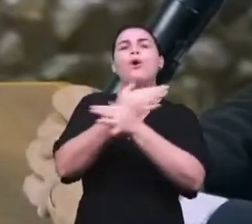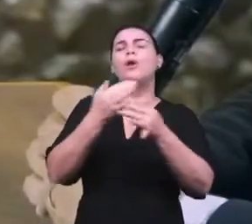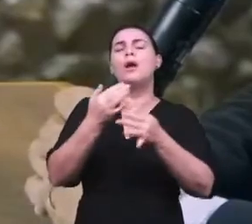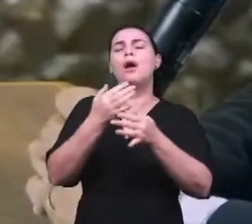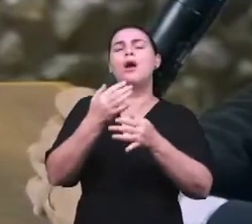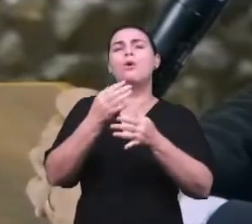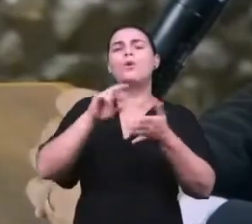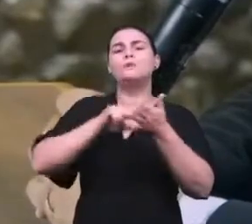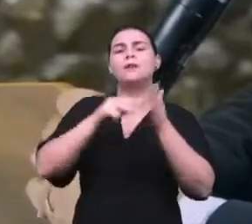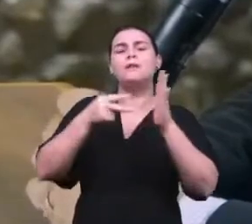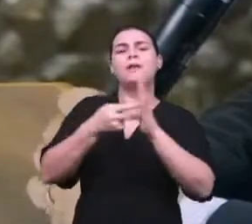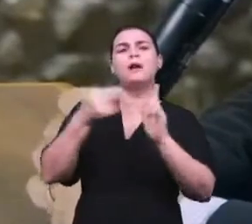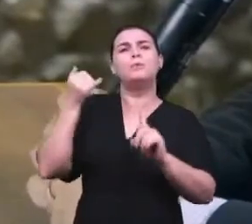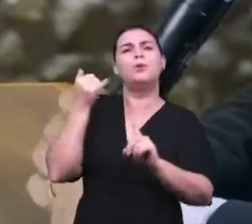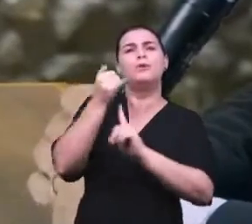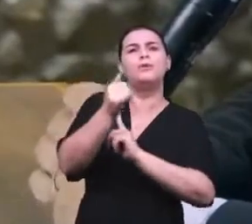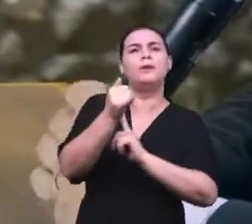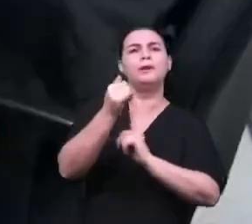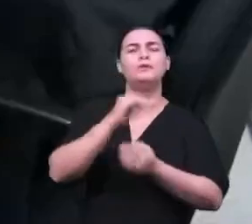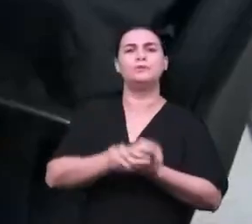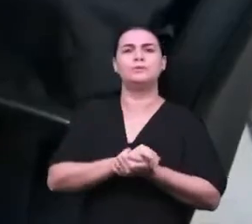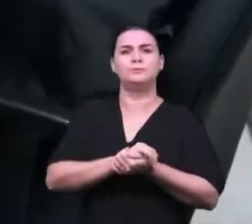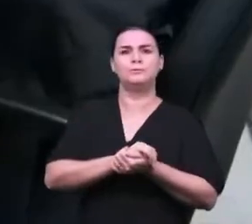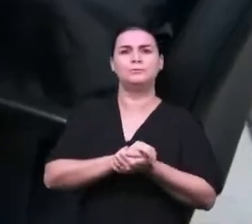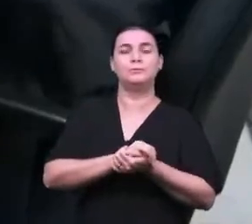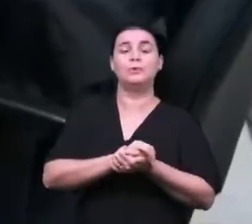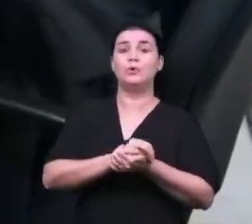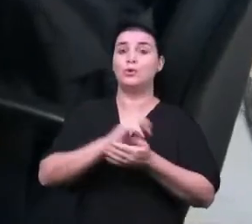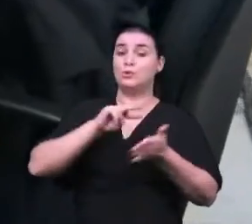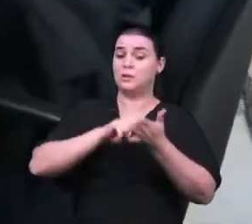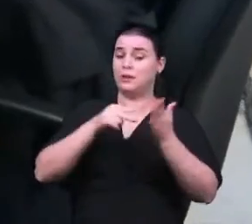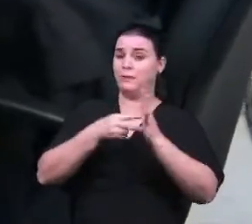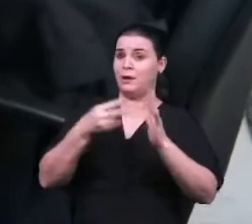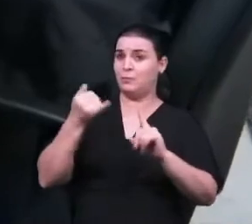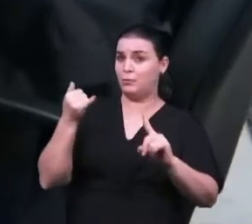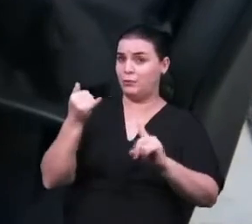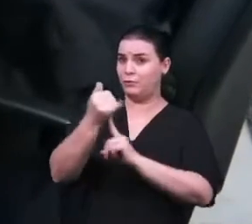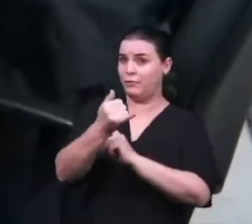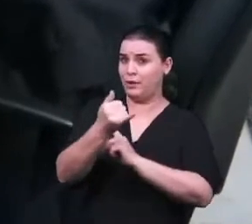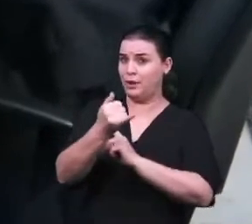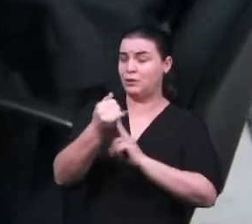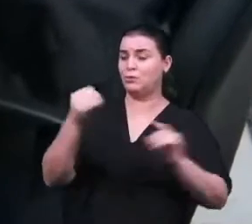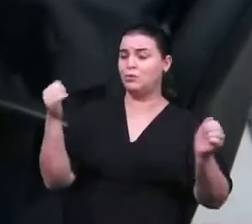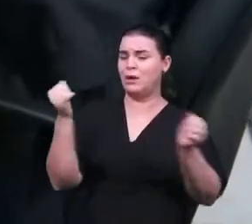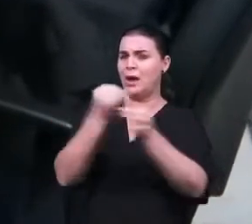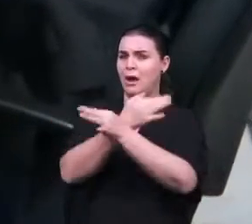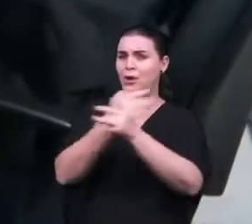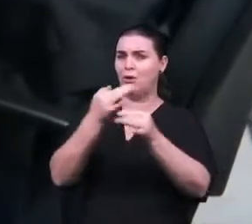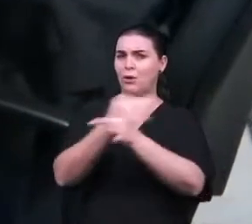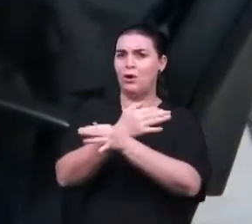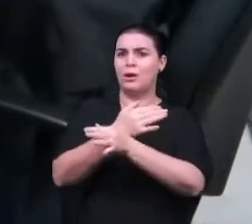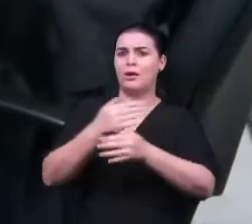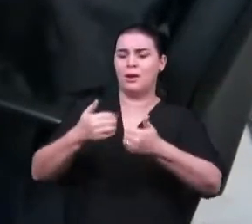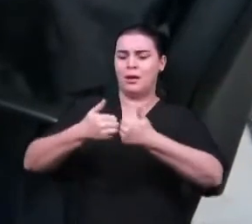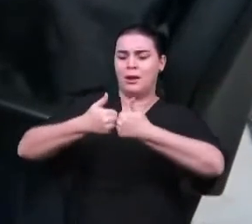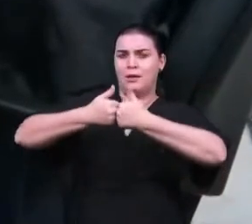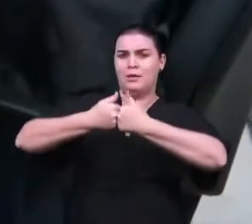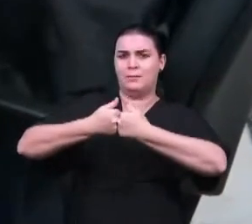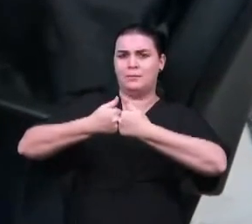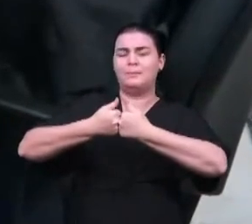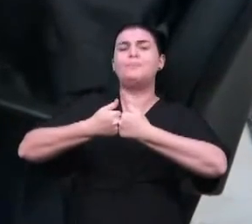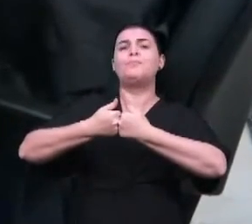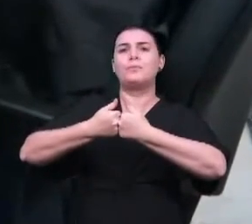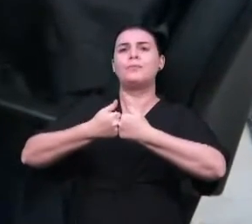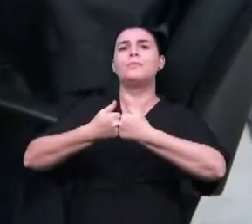da glória na Arca da Aliança? O sentido profético da glória na aliança